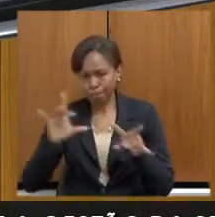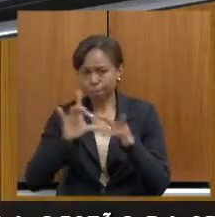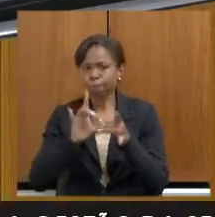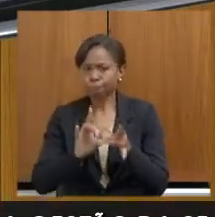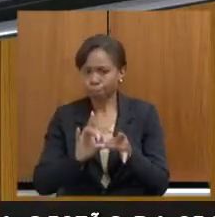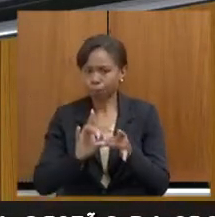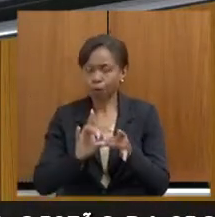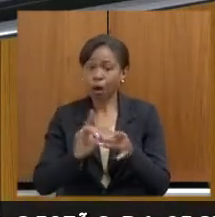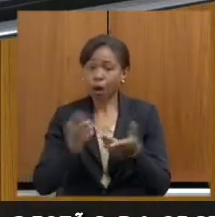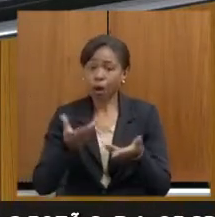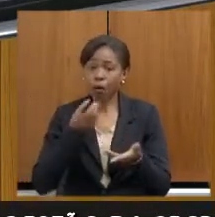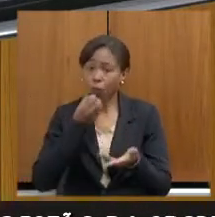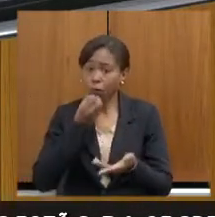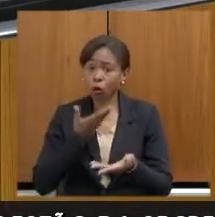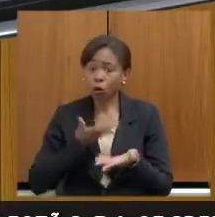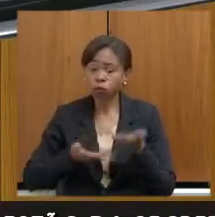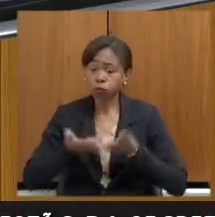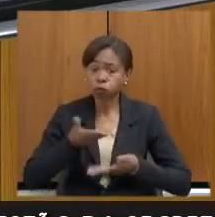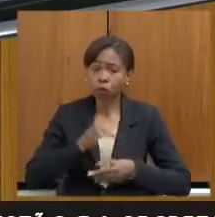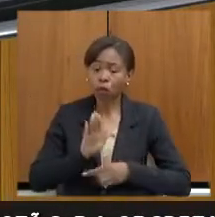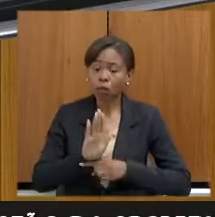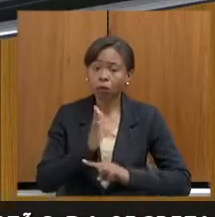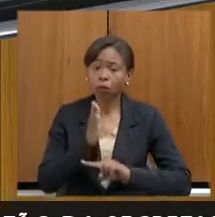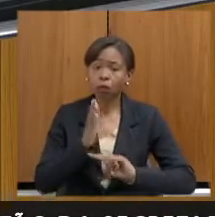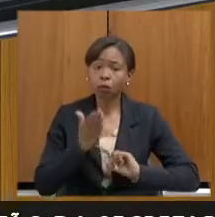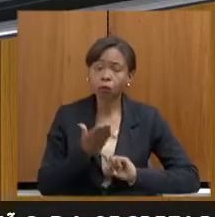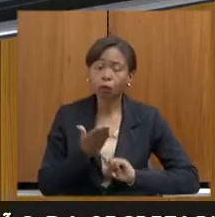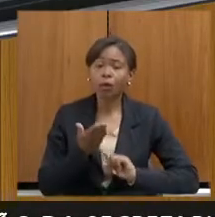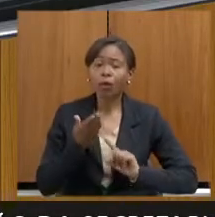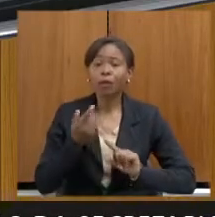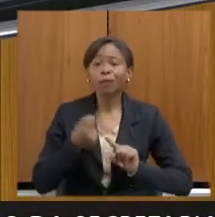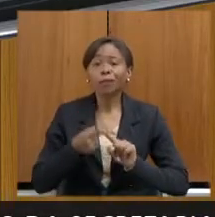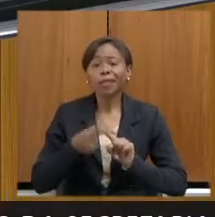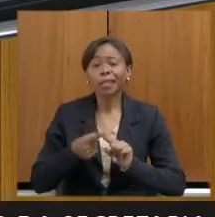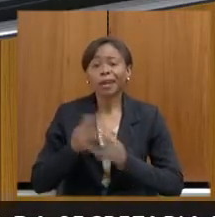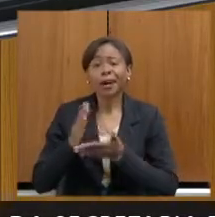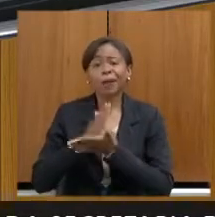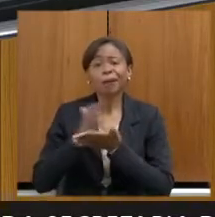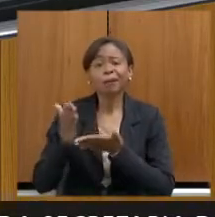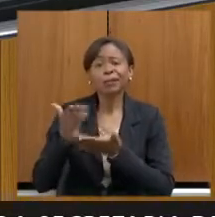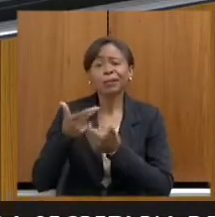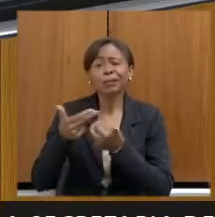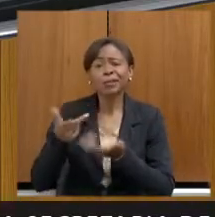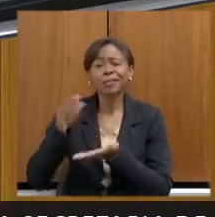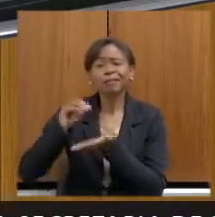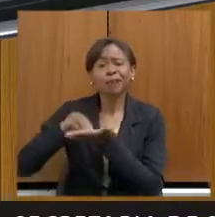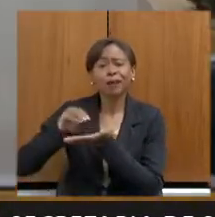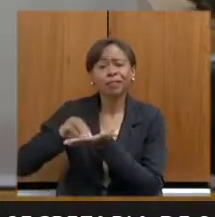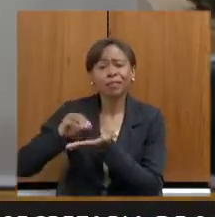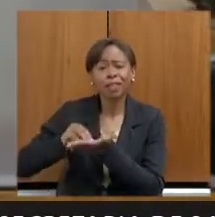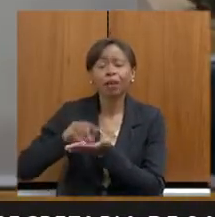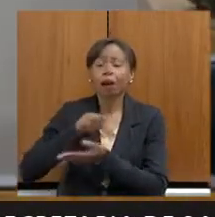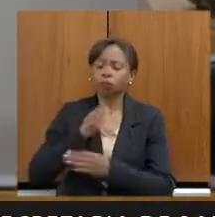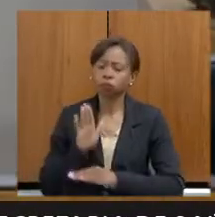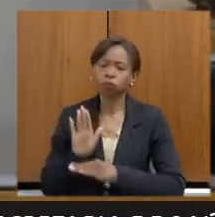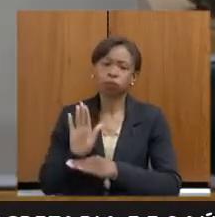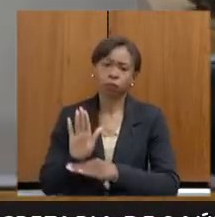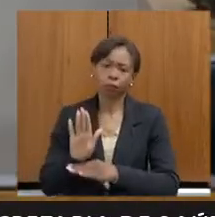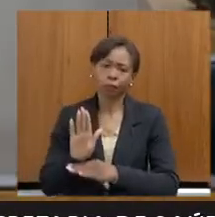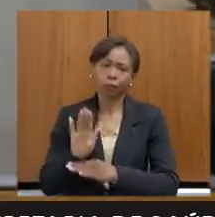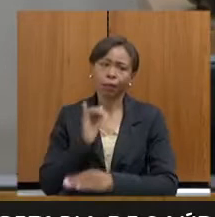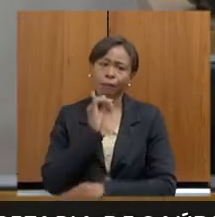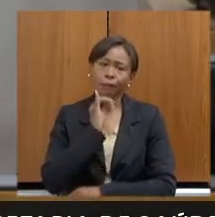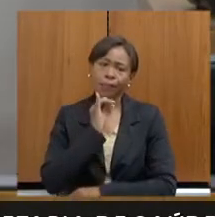acabar um pouco com os vazios que que estavam acontecendo base aqueles que se vê aí que se olhe a